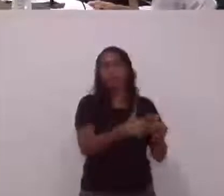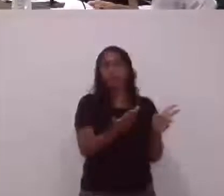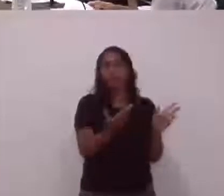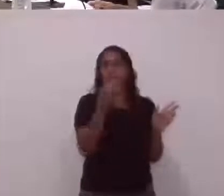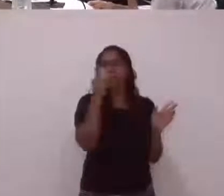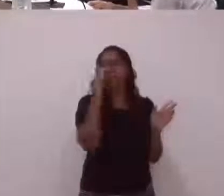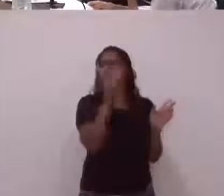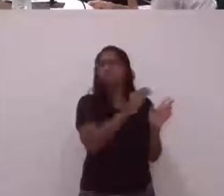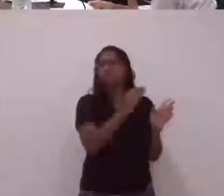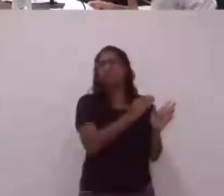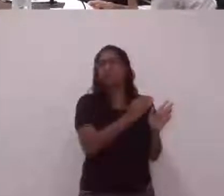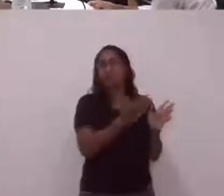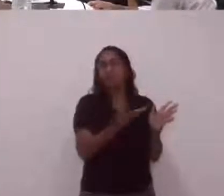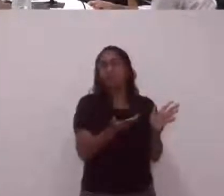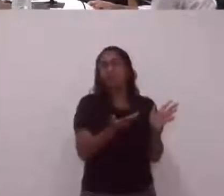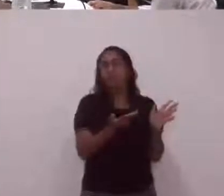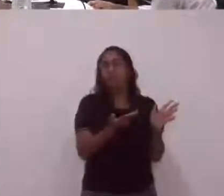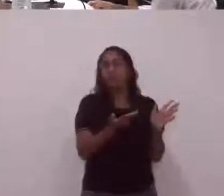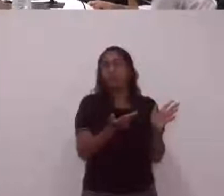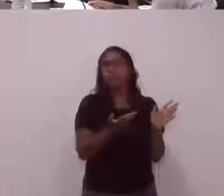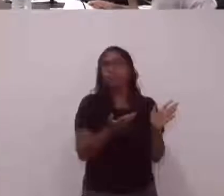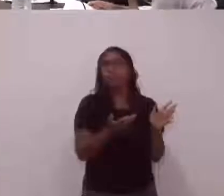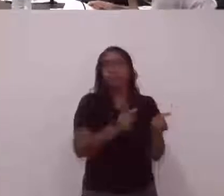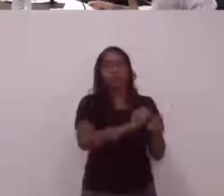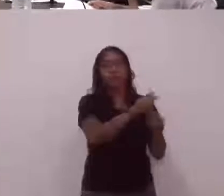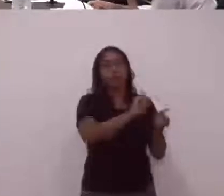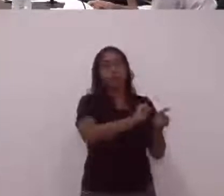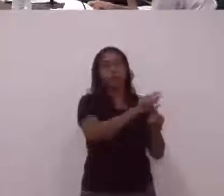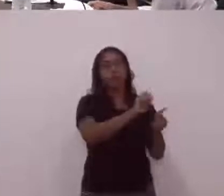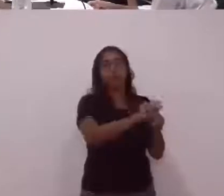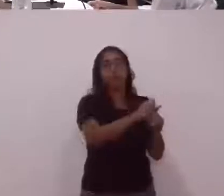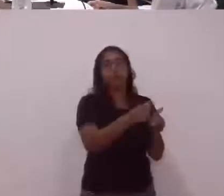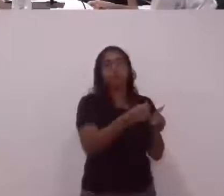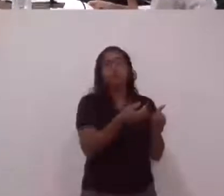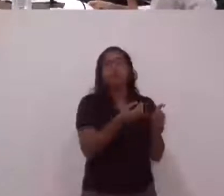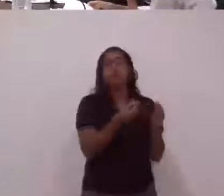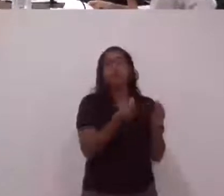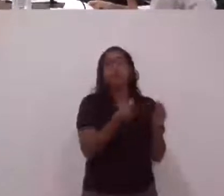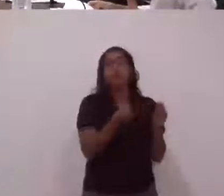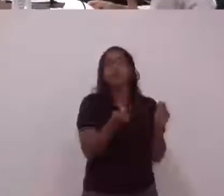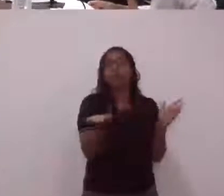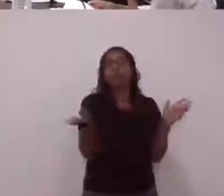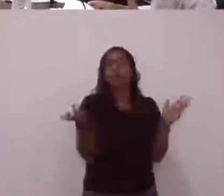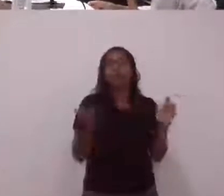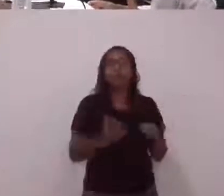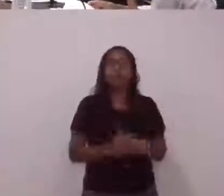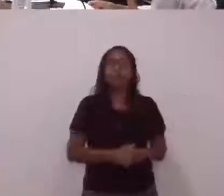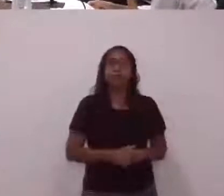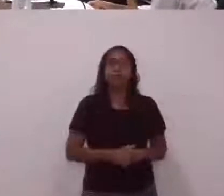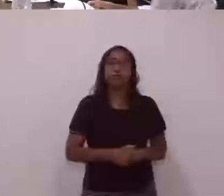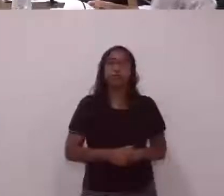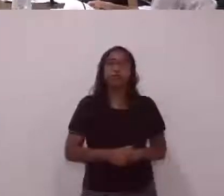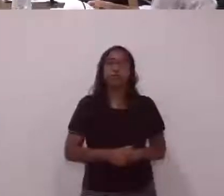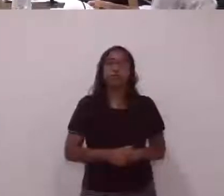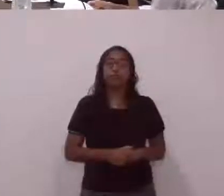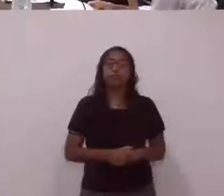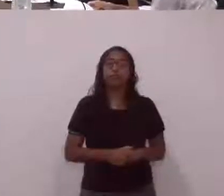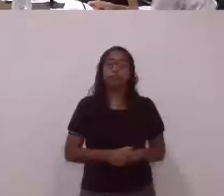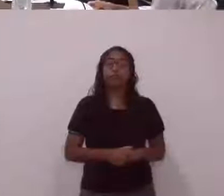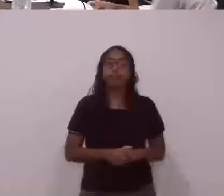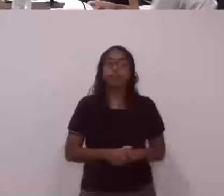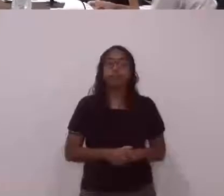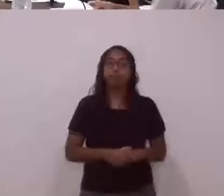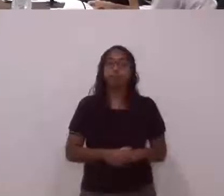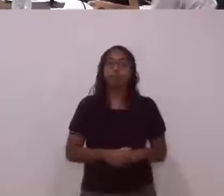o erário remunerar locação inútil. A culpa grave dos demandados resultou